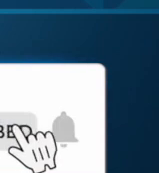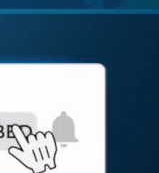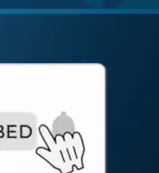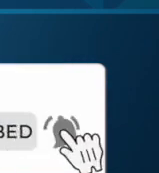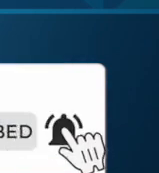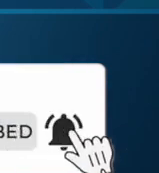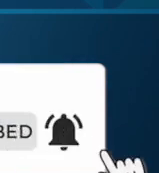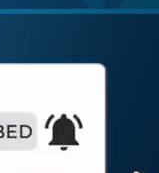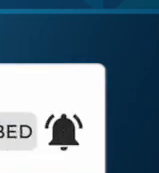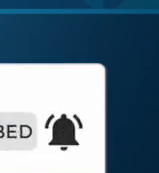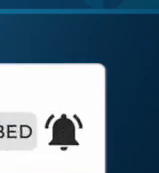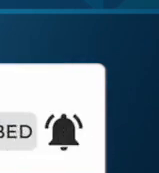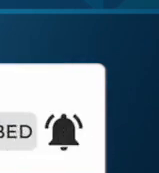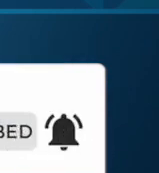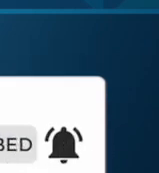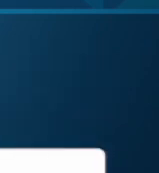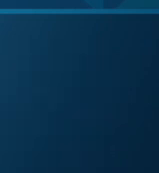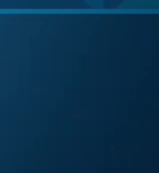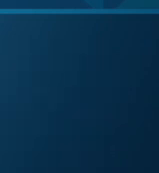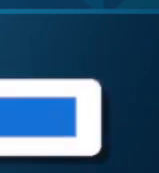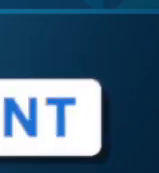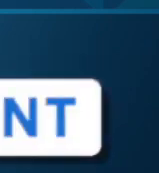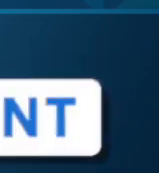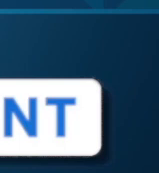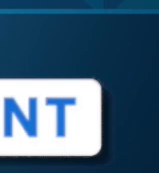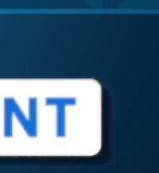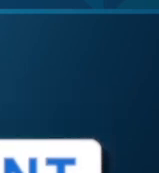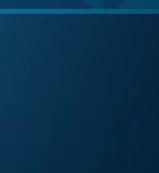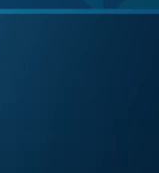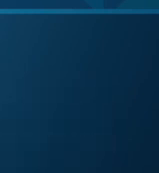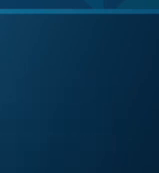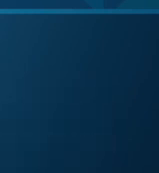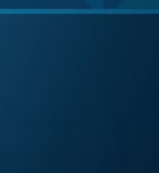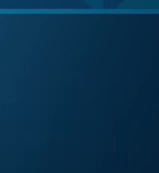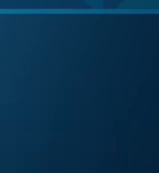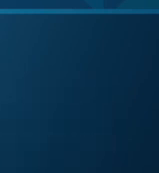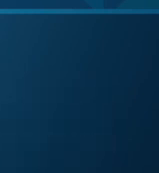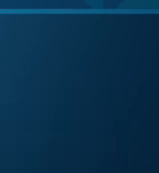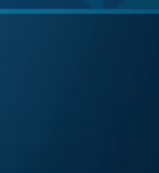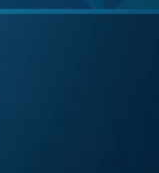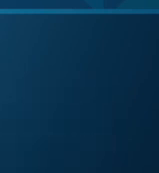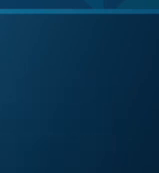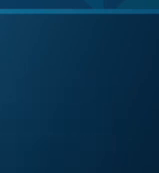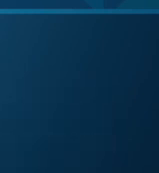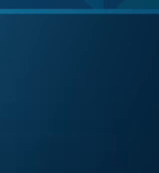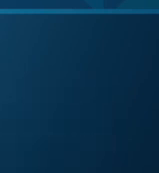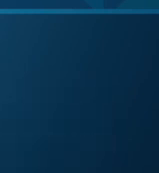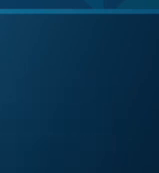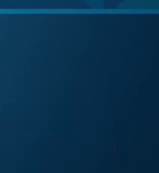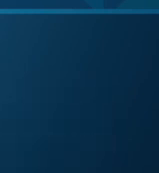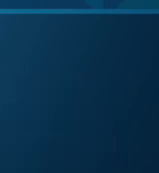RTTL, hanehang botão notificação. Fo comentário, no fahetutang, ba media social, Siraseluk.